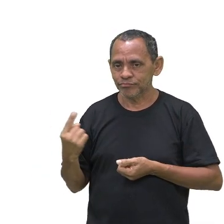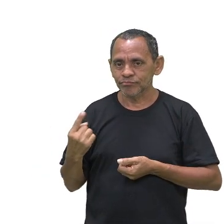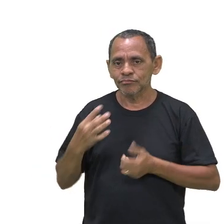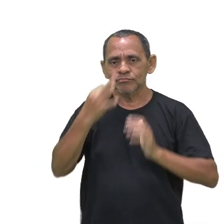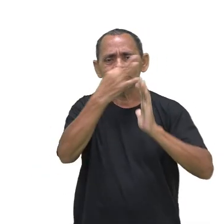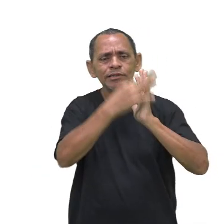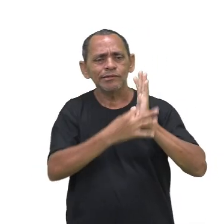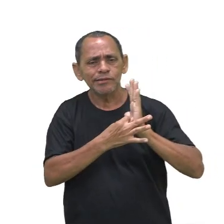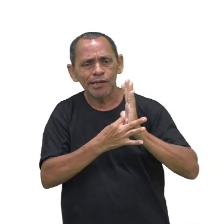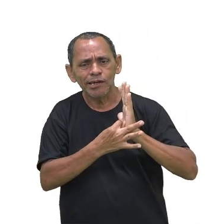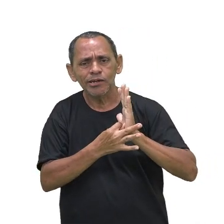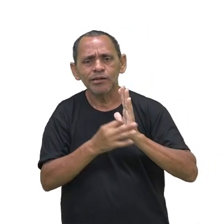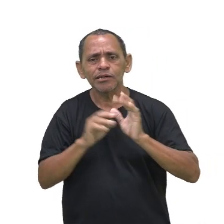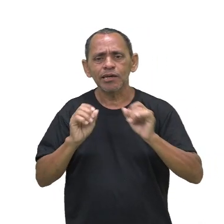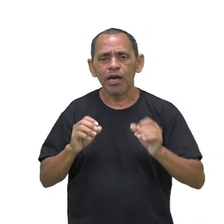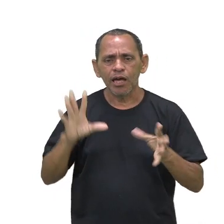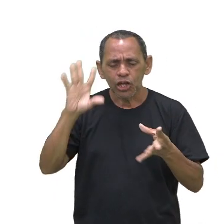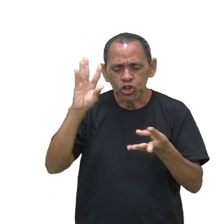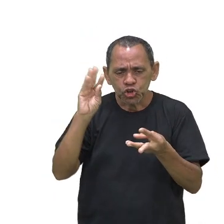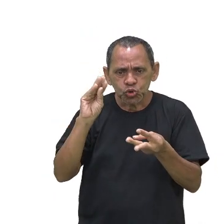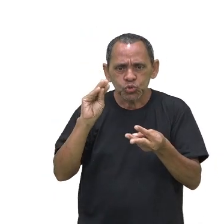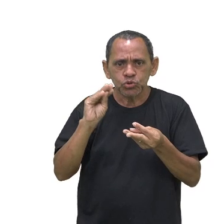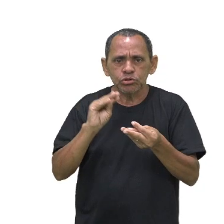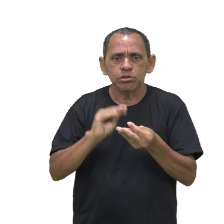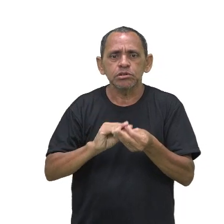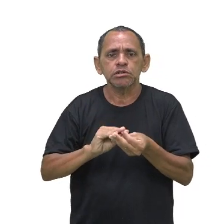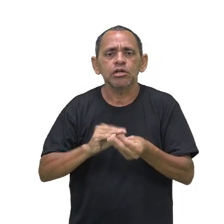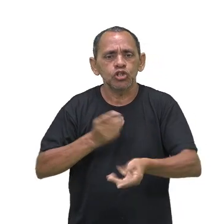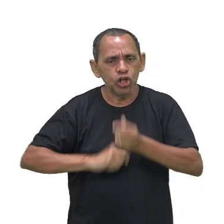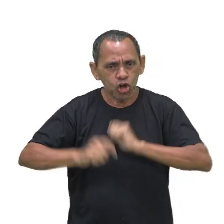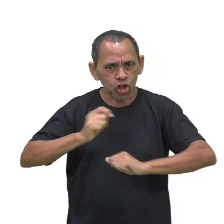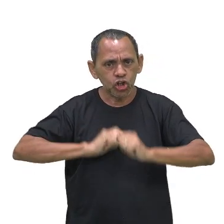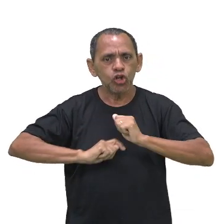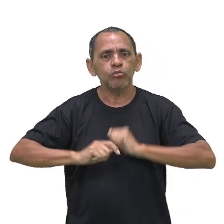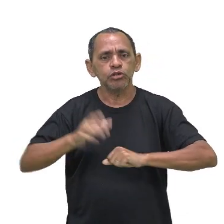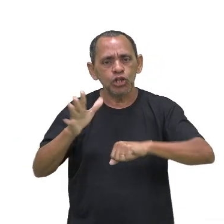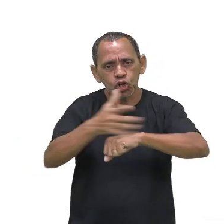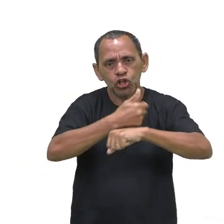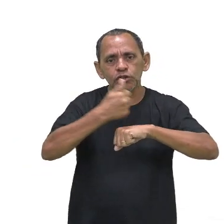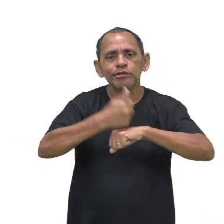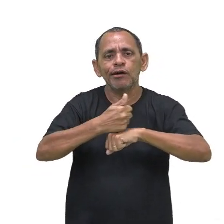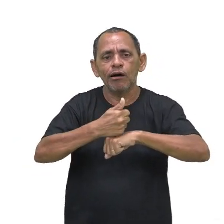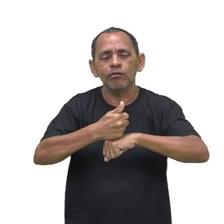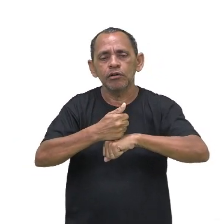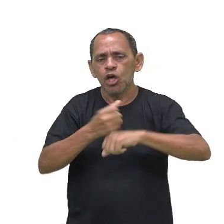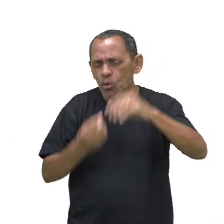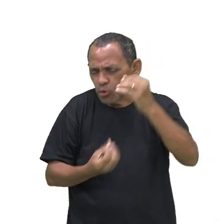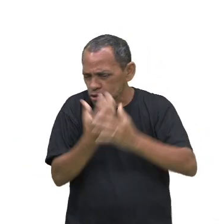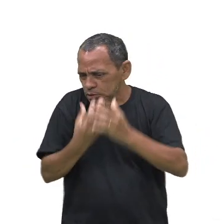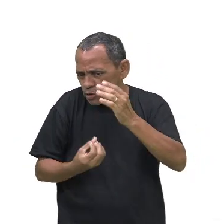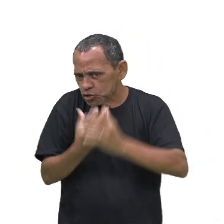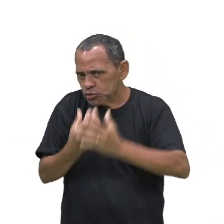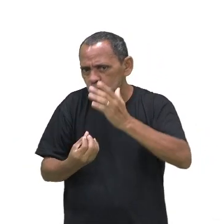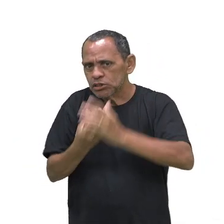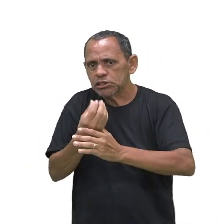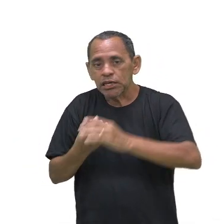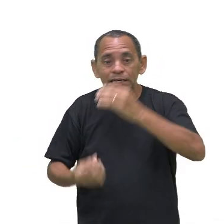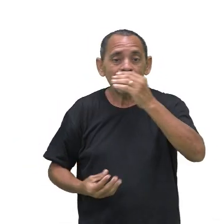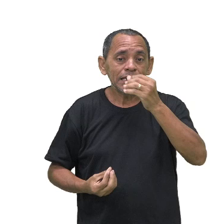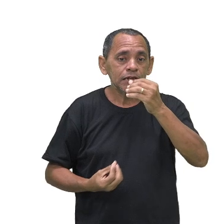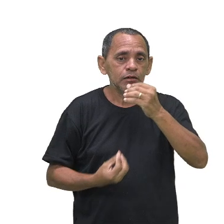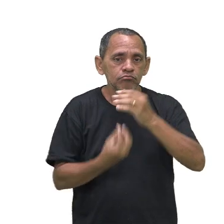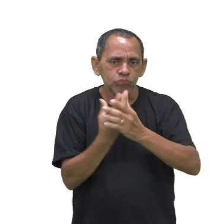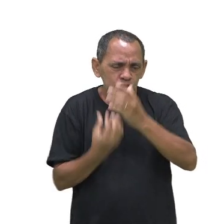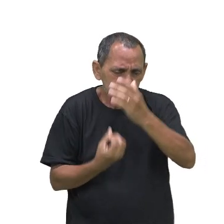a conclusão da economia colonial, o organismo meramente produtor e constituído só para